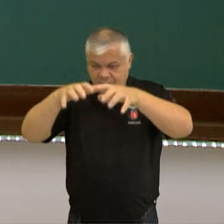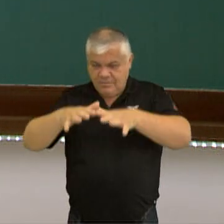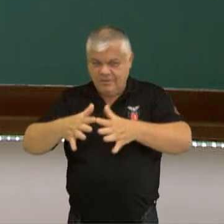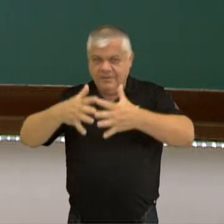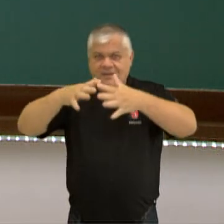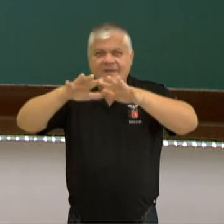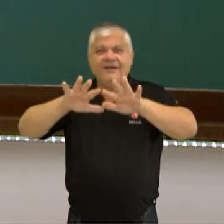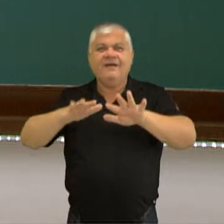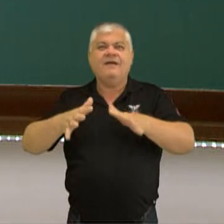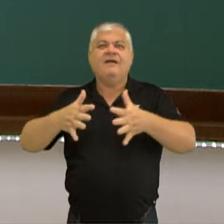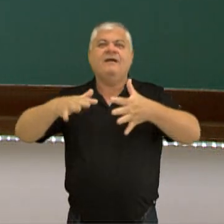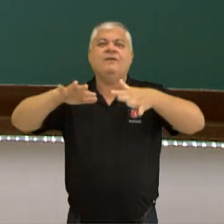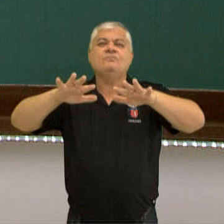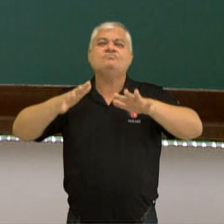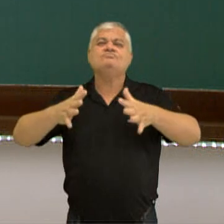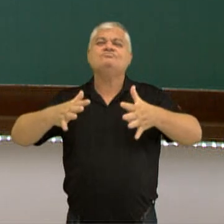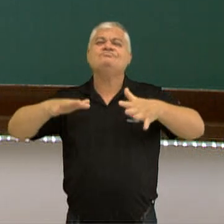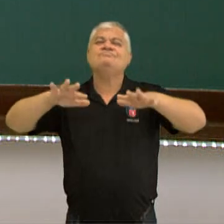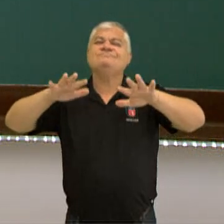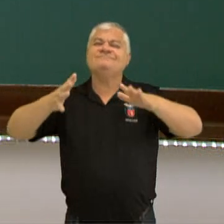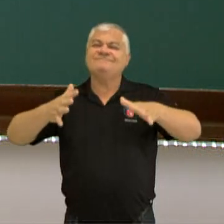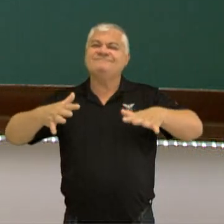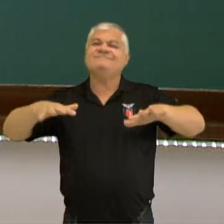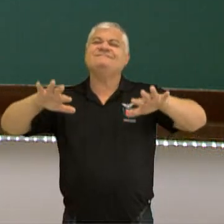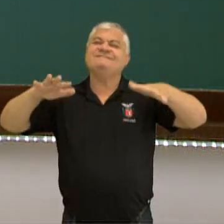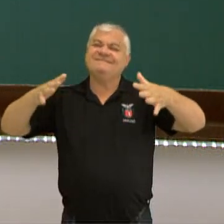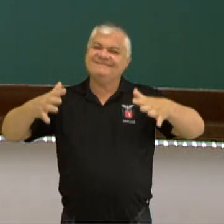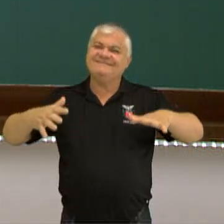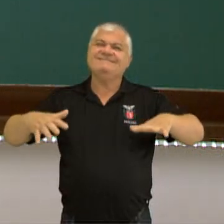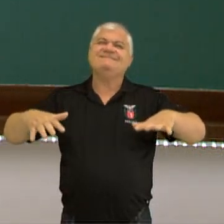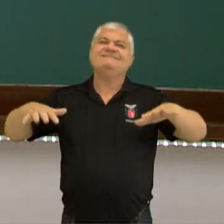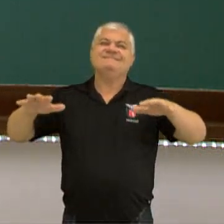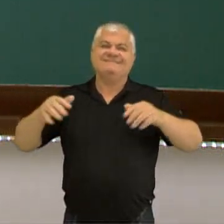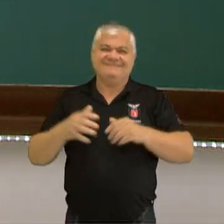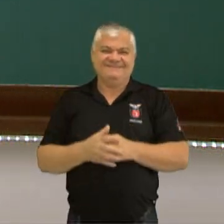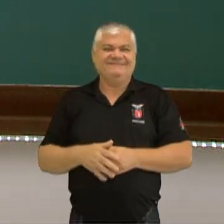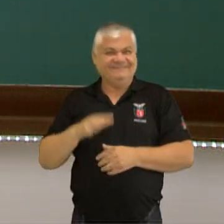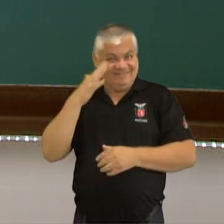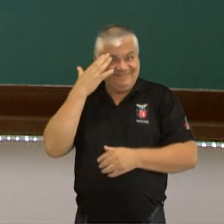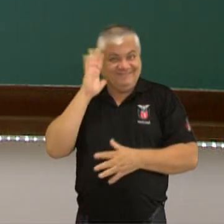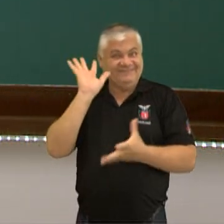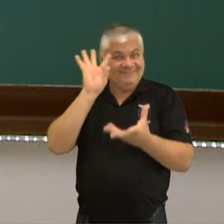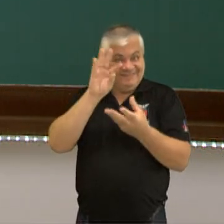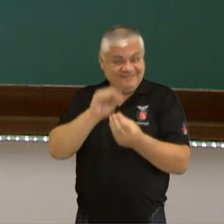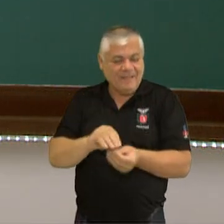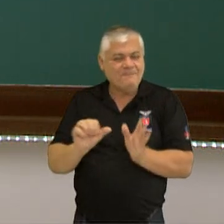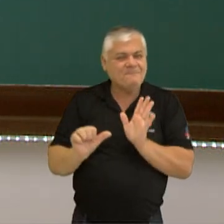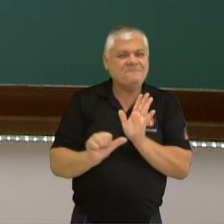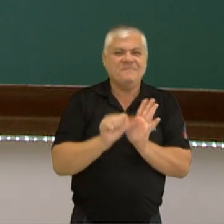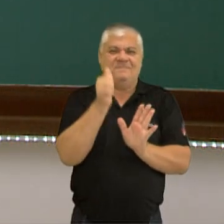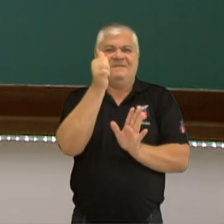estado líquido. Cai em forma de chuva, precipita e originou os primeiros oceanos. Poças